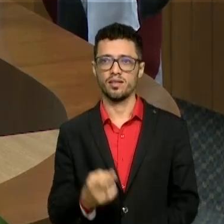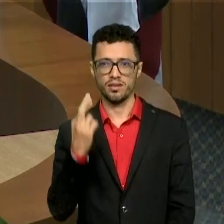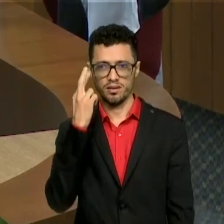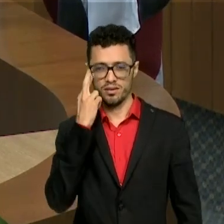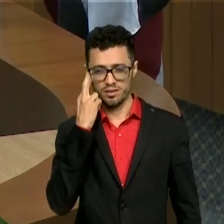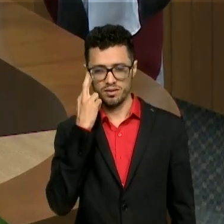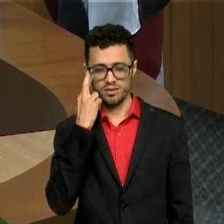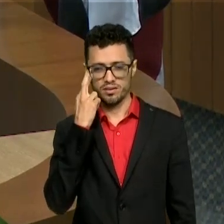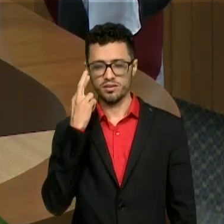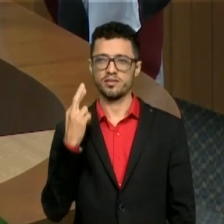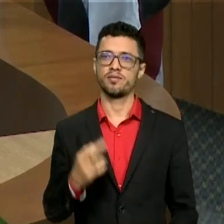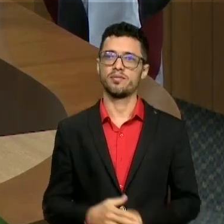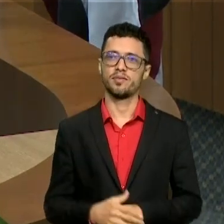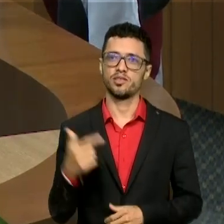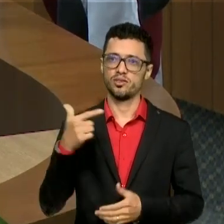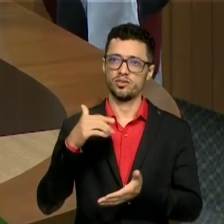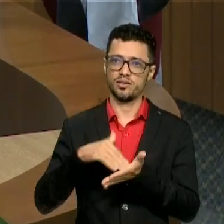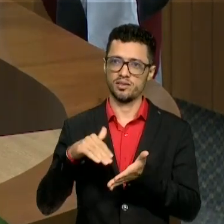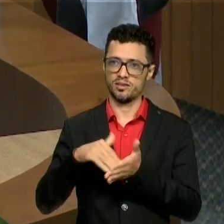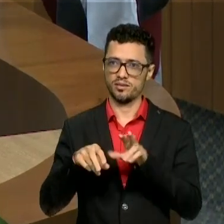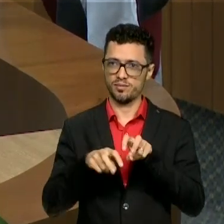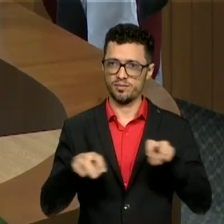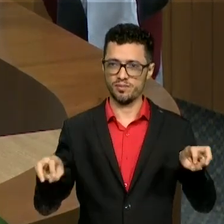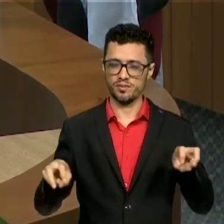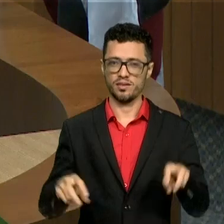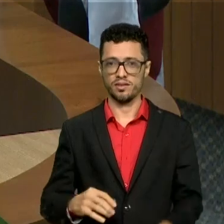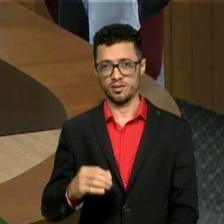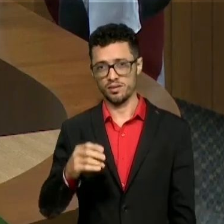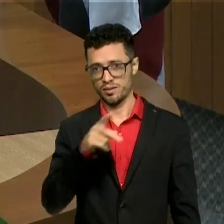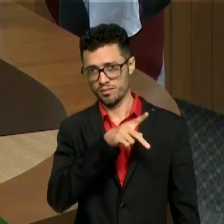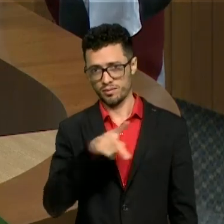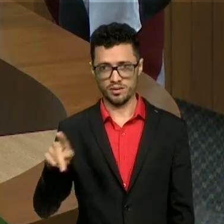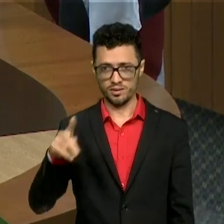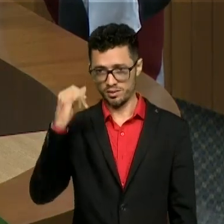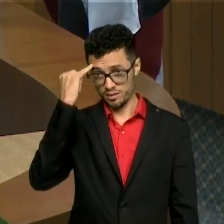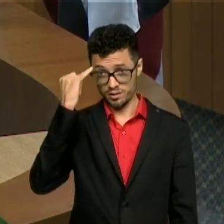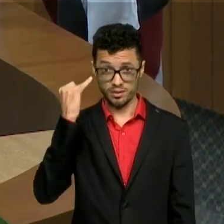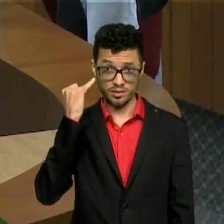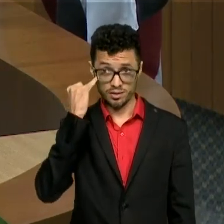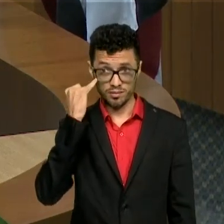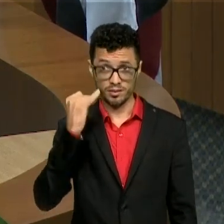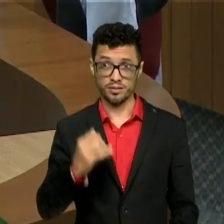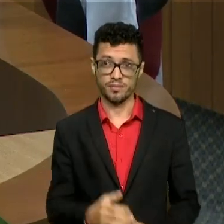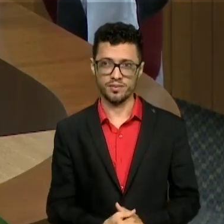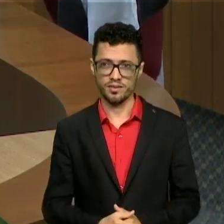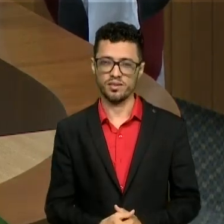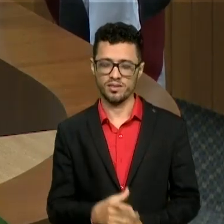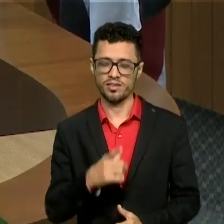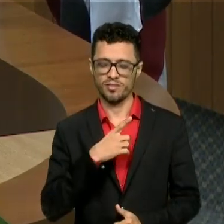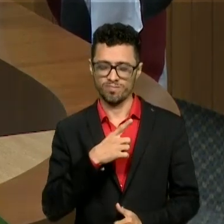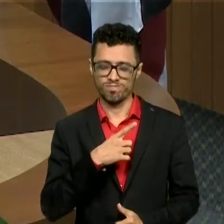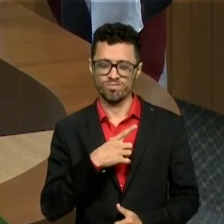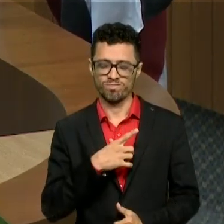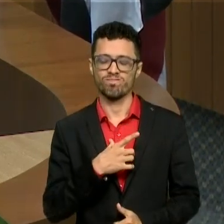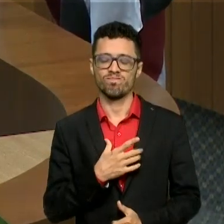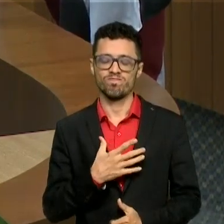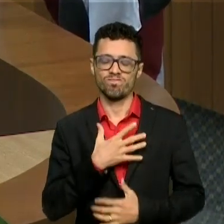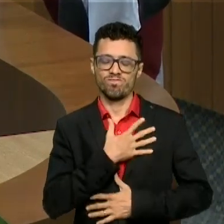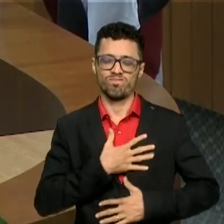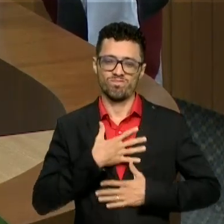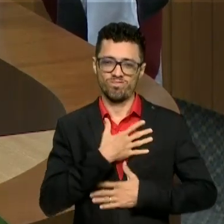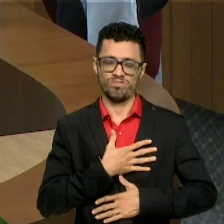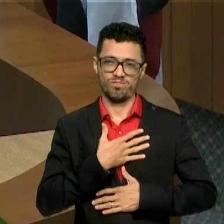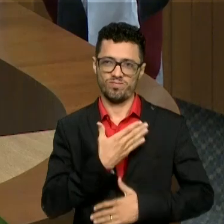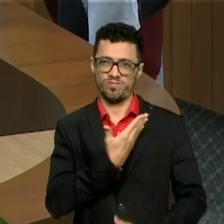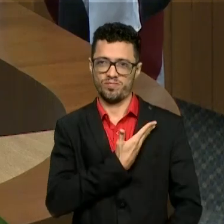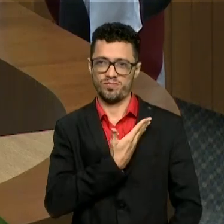amigo. Deputado Iracema Vale, presidente, que tem também a honra de ser amigo. Meu amigo